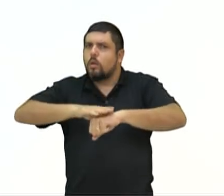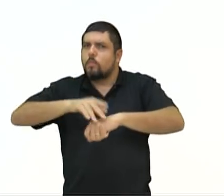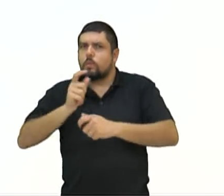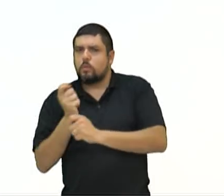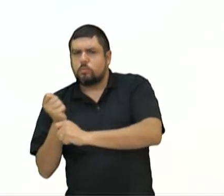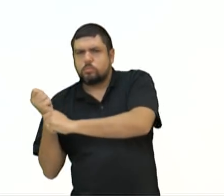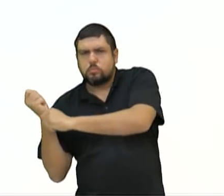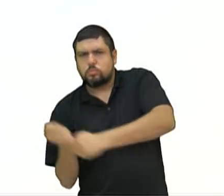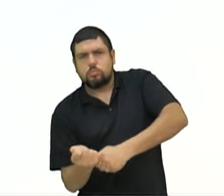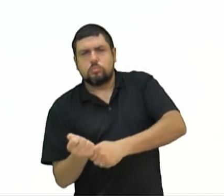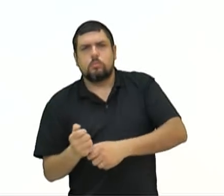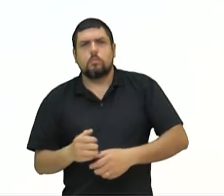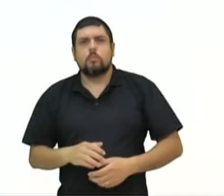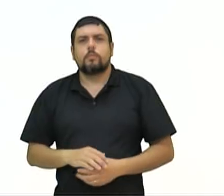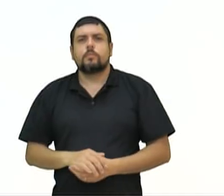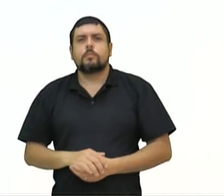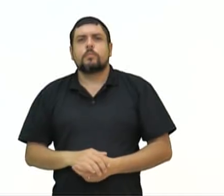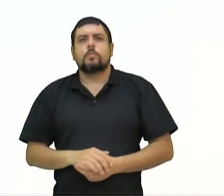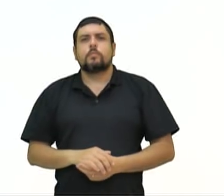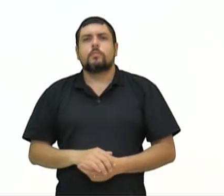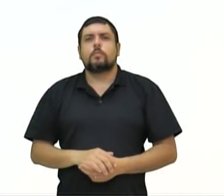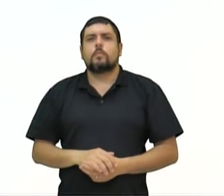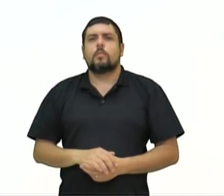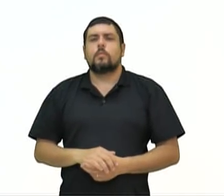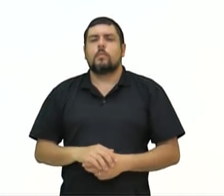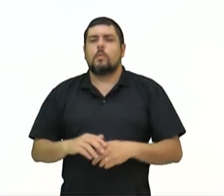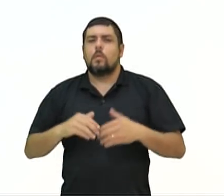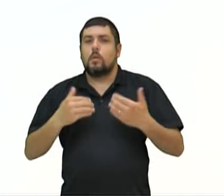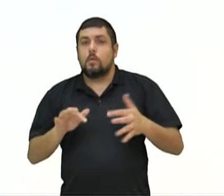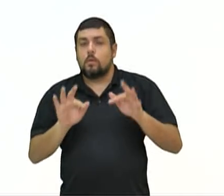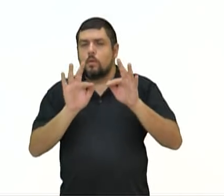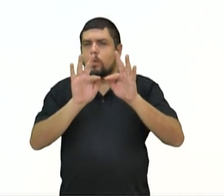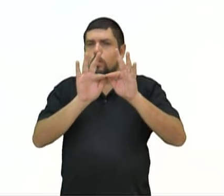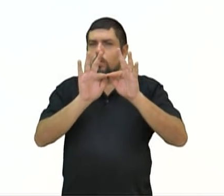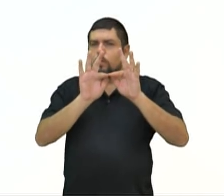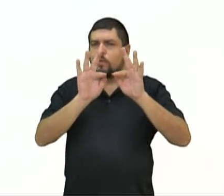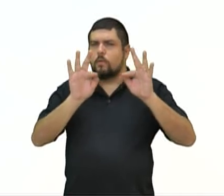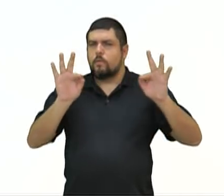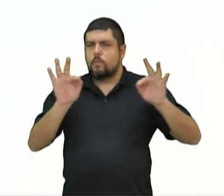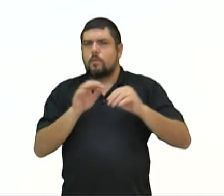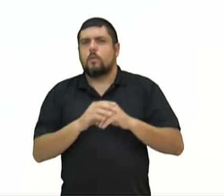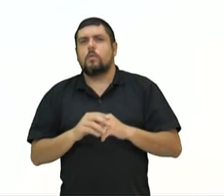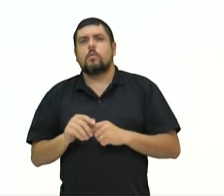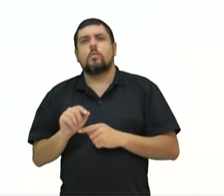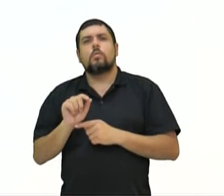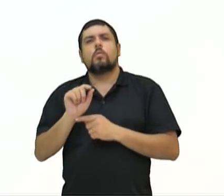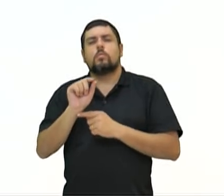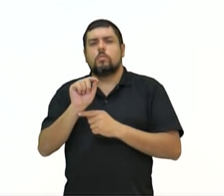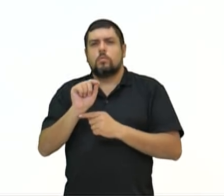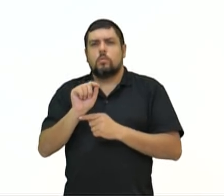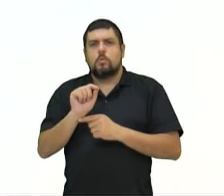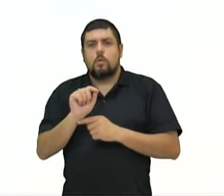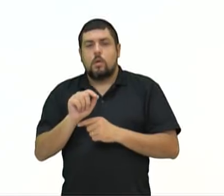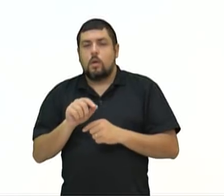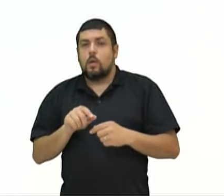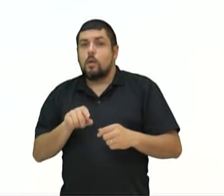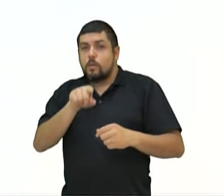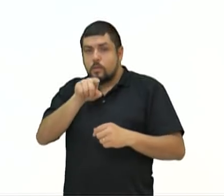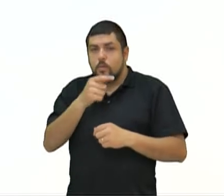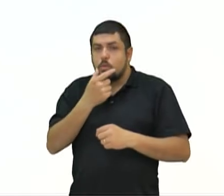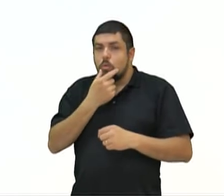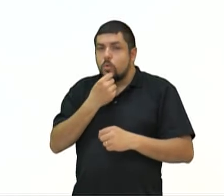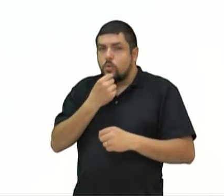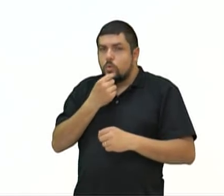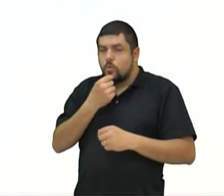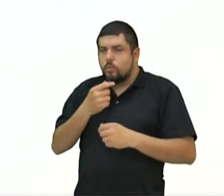com o machado na mão, né? E com relação ao discurso verbal, a gente diz que é o possível lenhador, digamos assim,